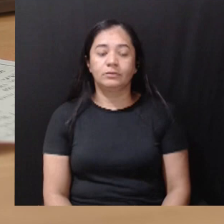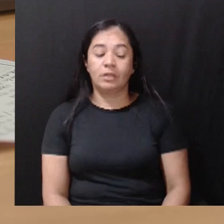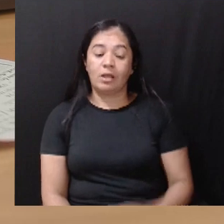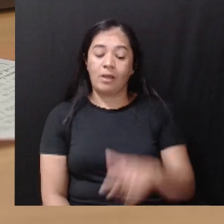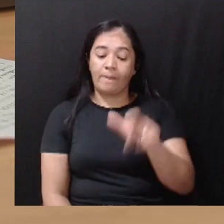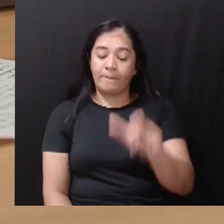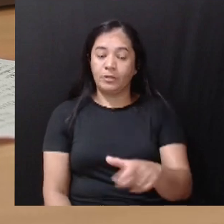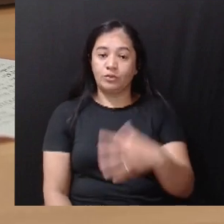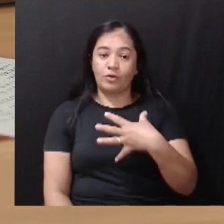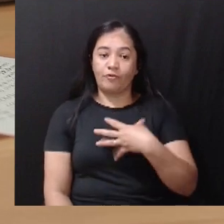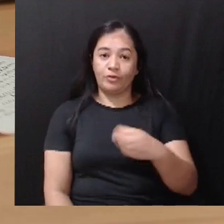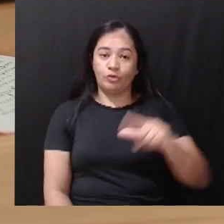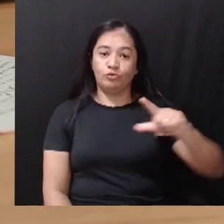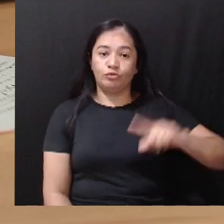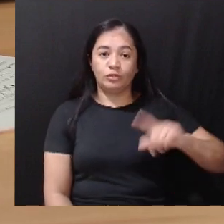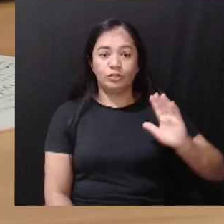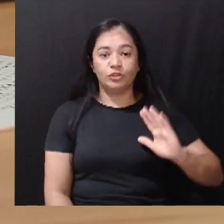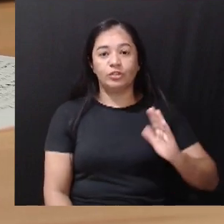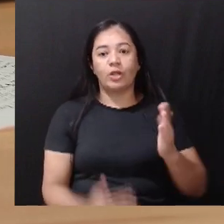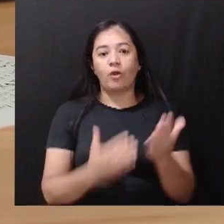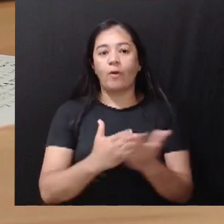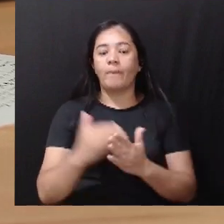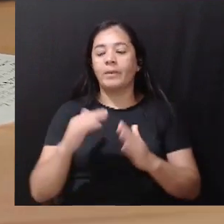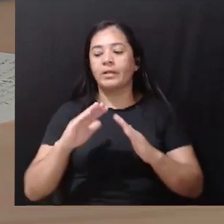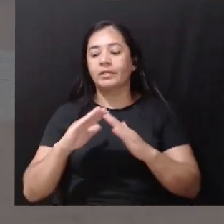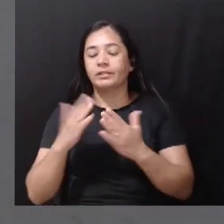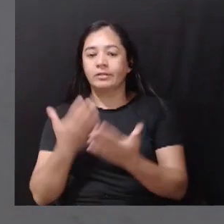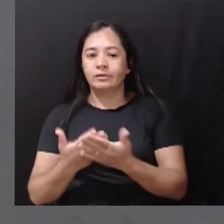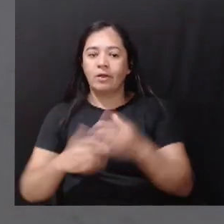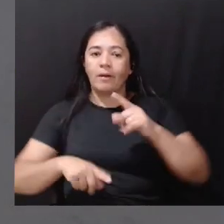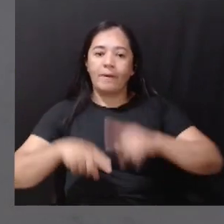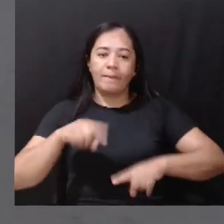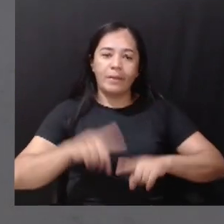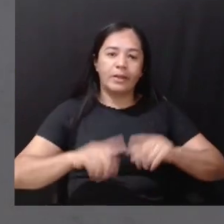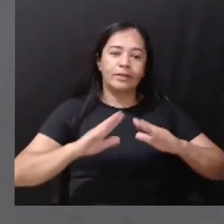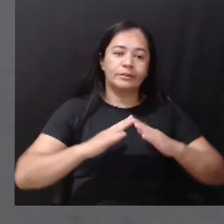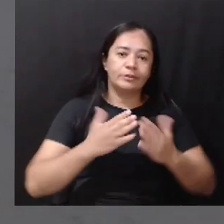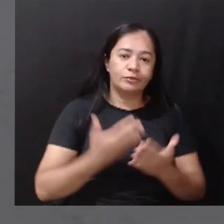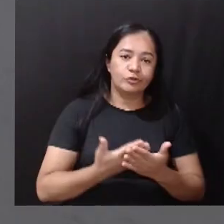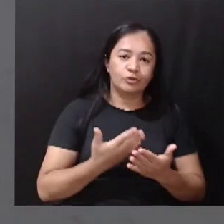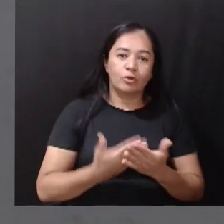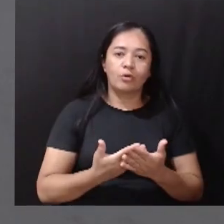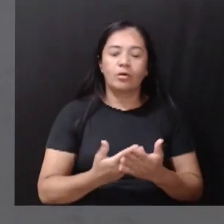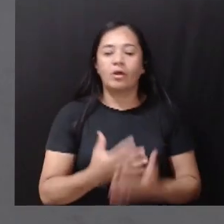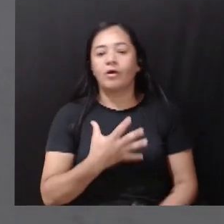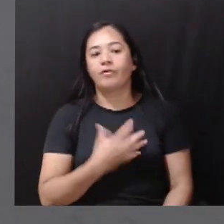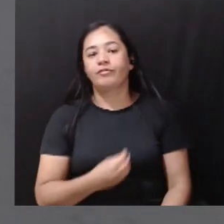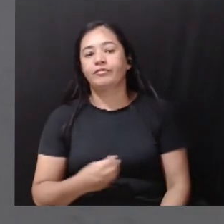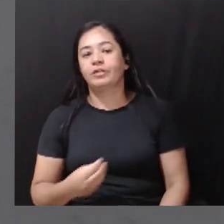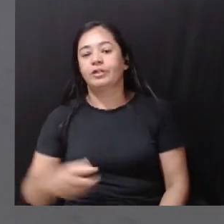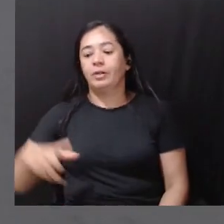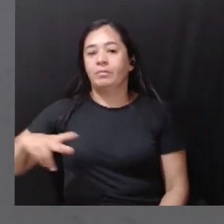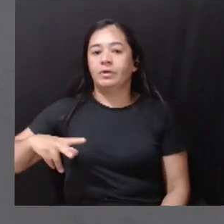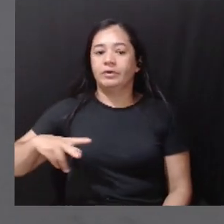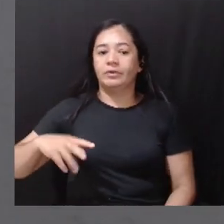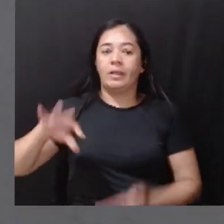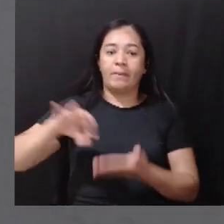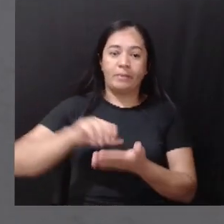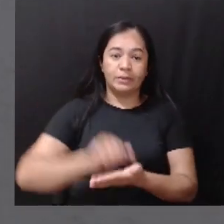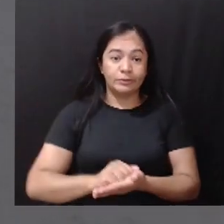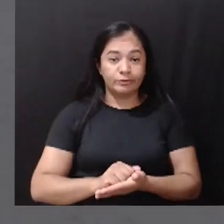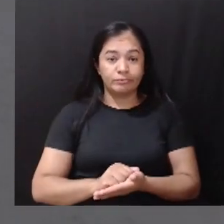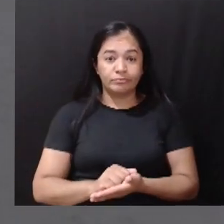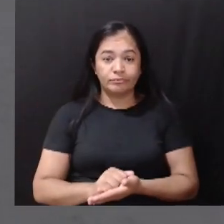lógico, a gente já tem o início das aulas, material escolar. Então material escolar, para quem tem filho em escola particular, matrícula. Então é